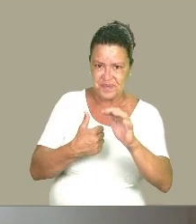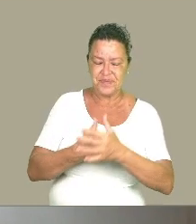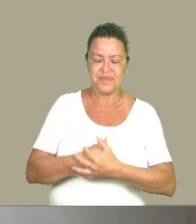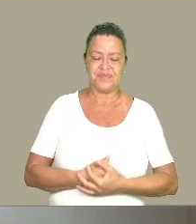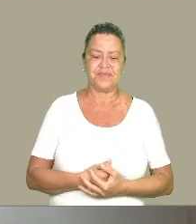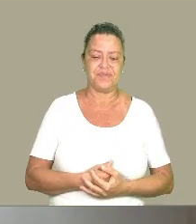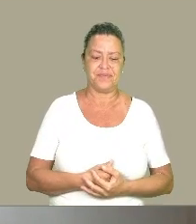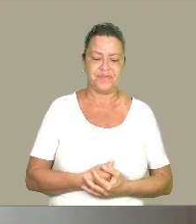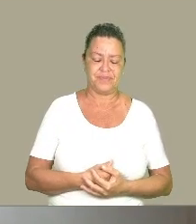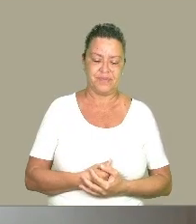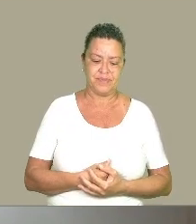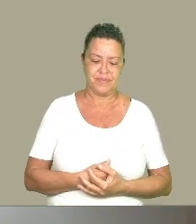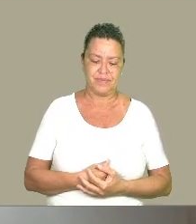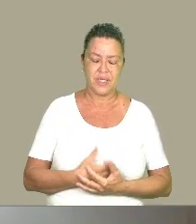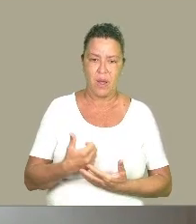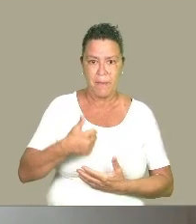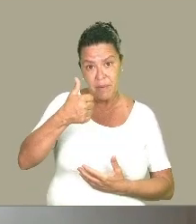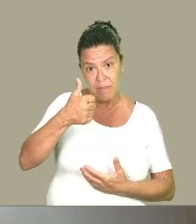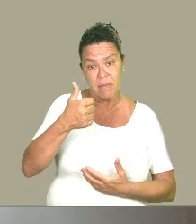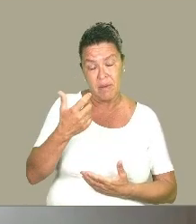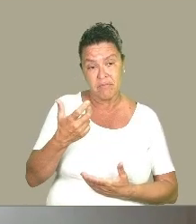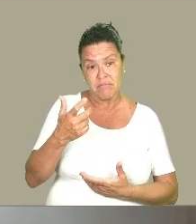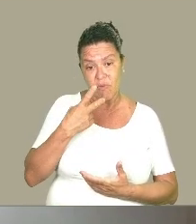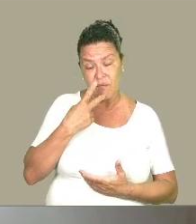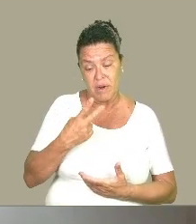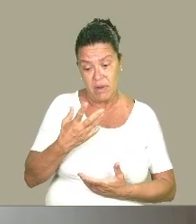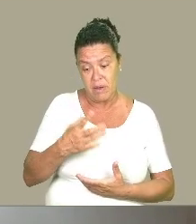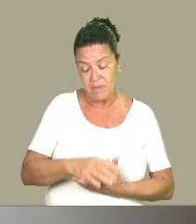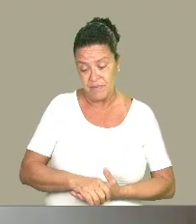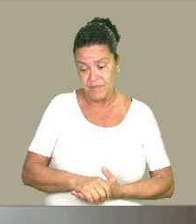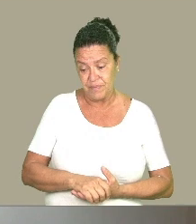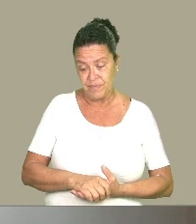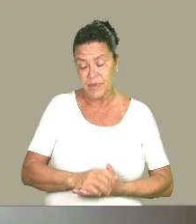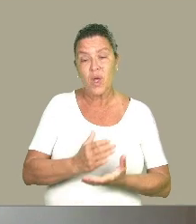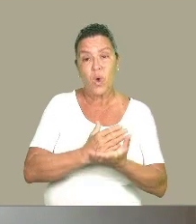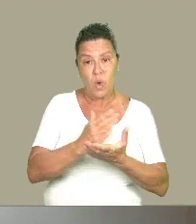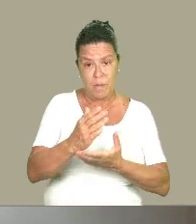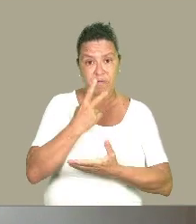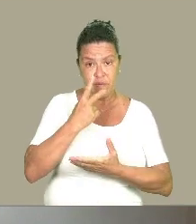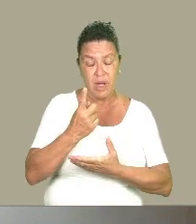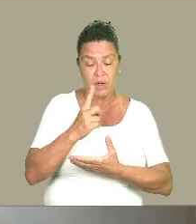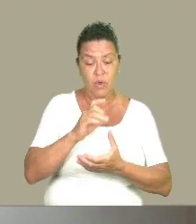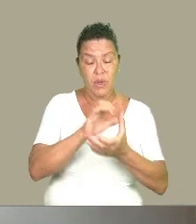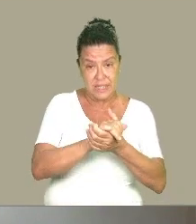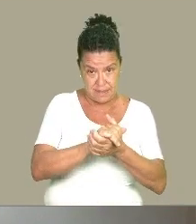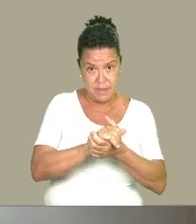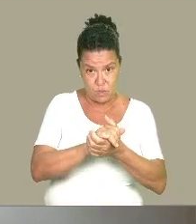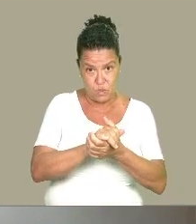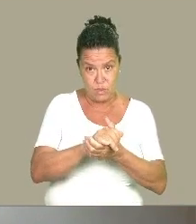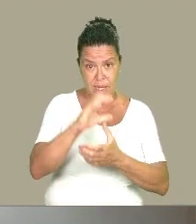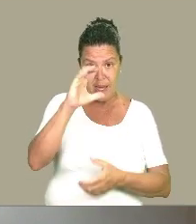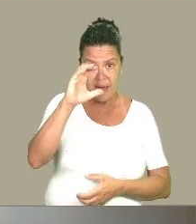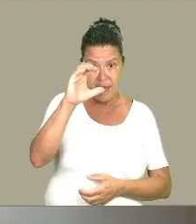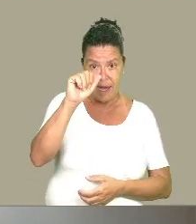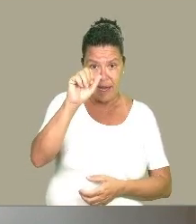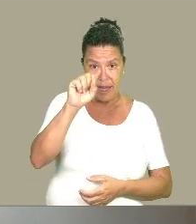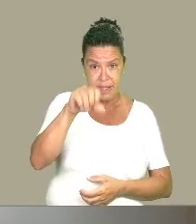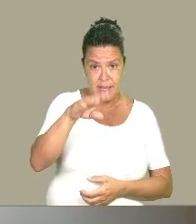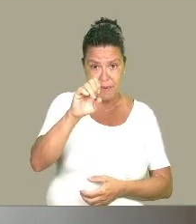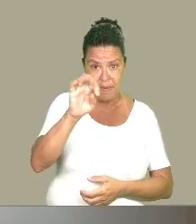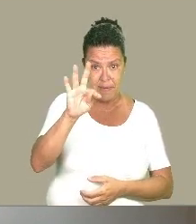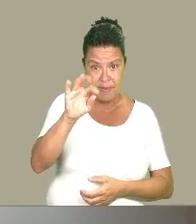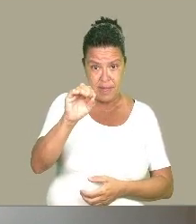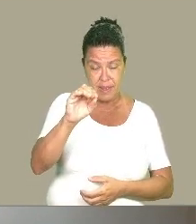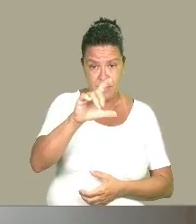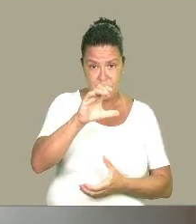bem. Primeiro, como não podia ser diferente, vamos começar comentando sobre o casamento. E aí fui eu lá de novo,